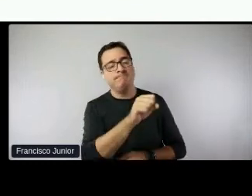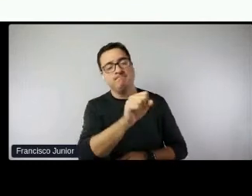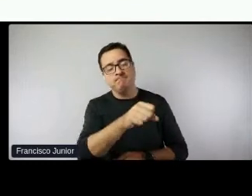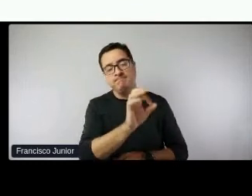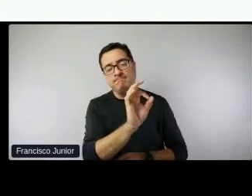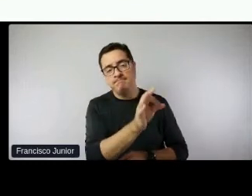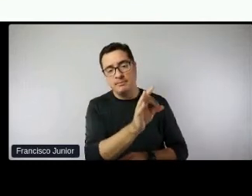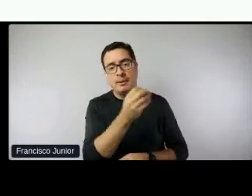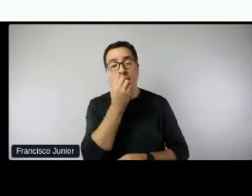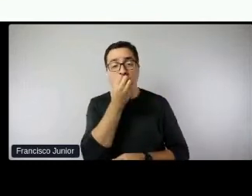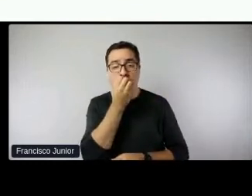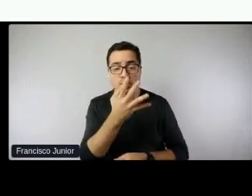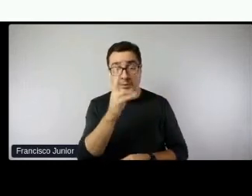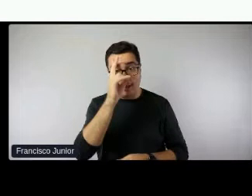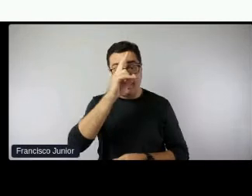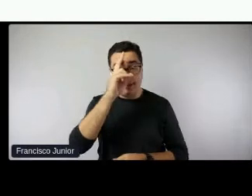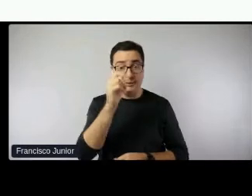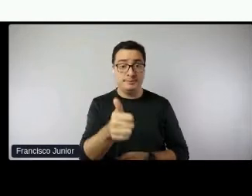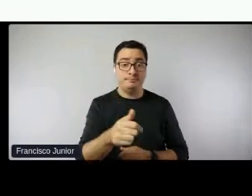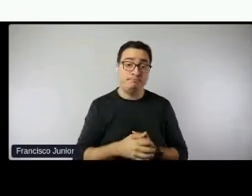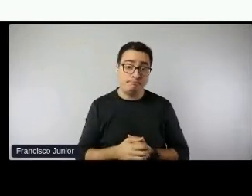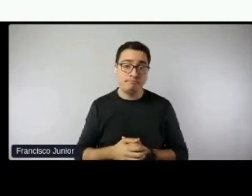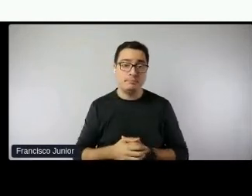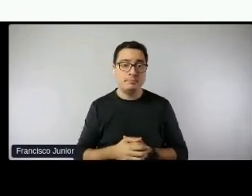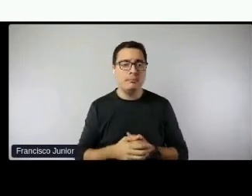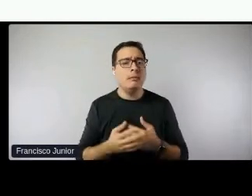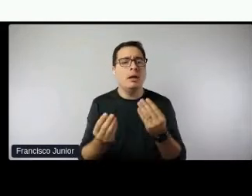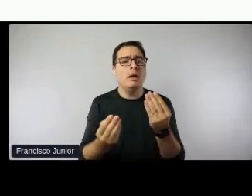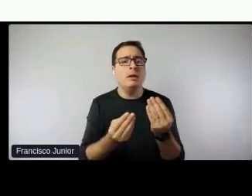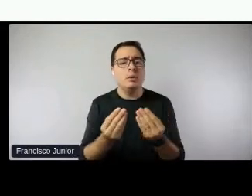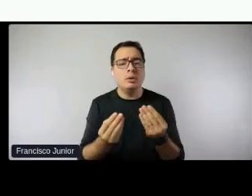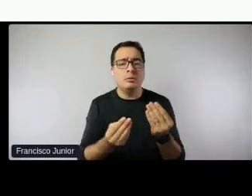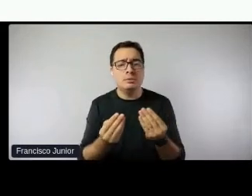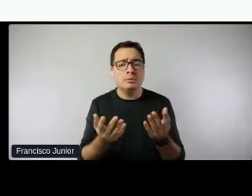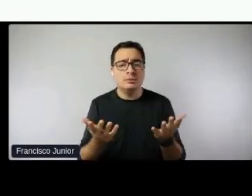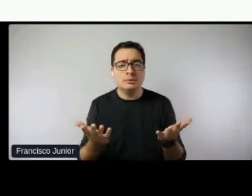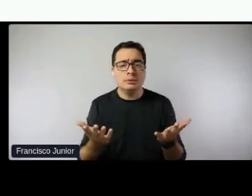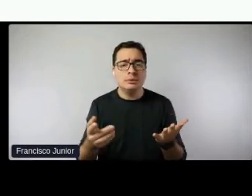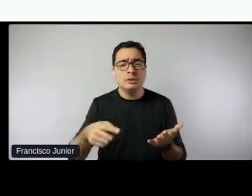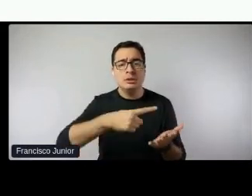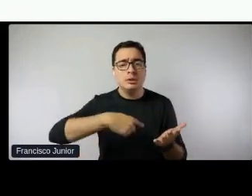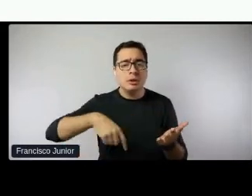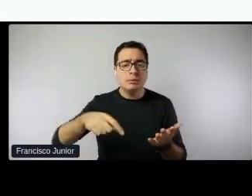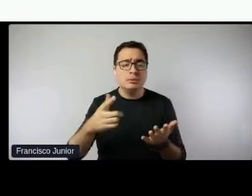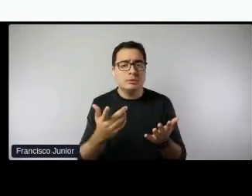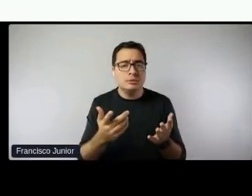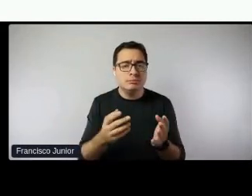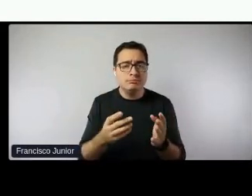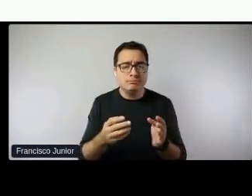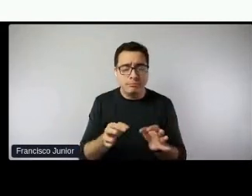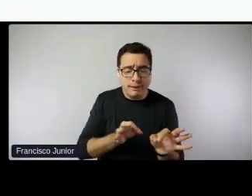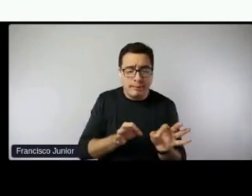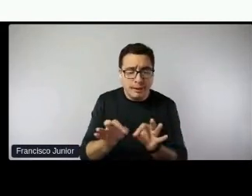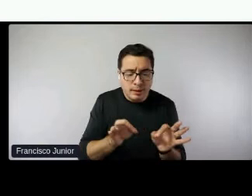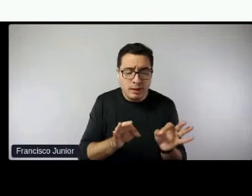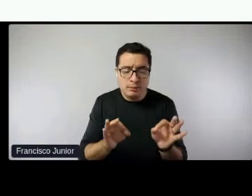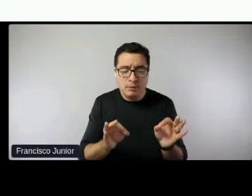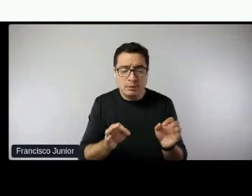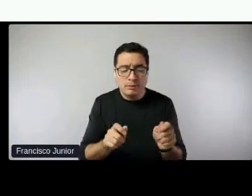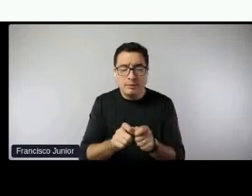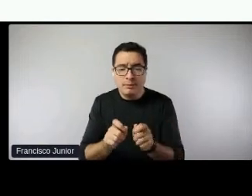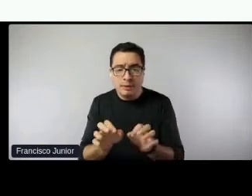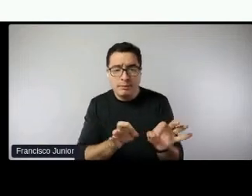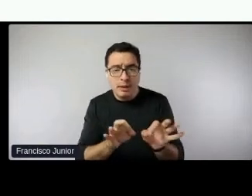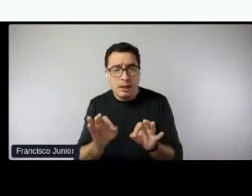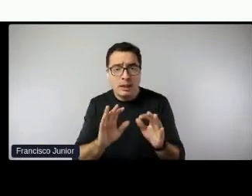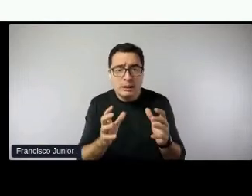Estou bem lembrado. Bom, e como que nós construímos como que nós estamos construindo esse